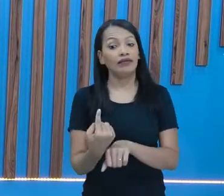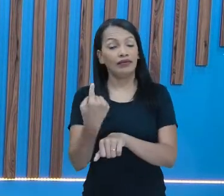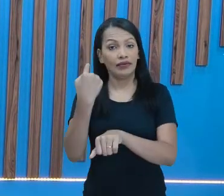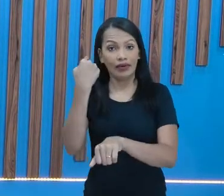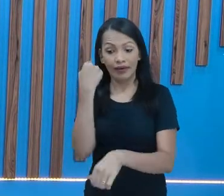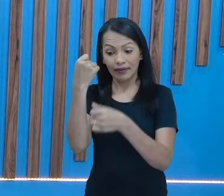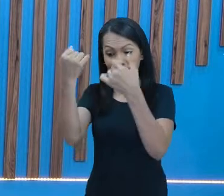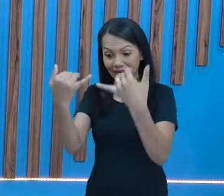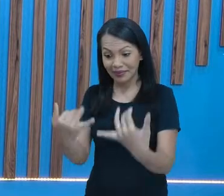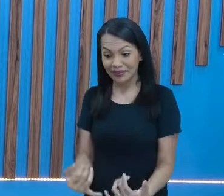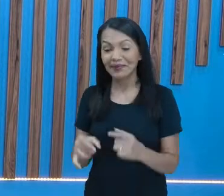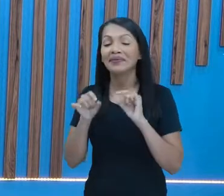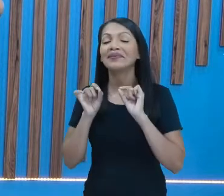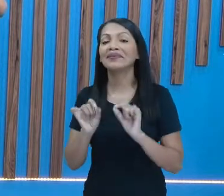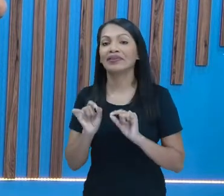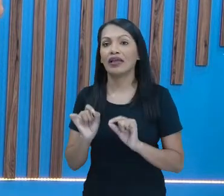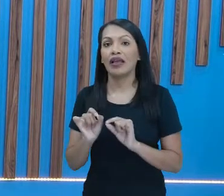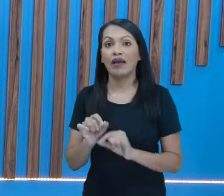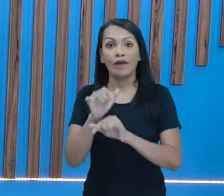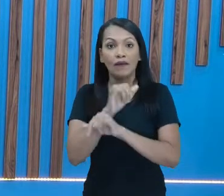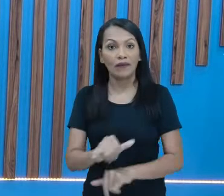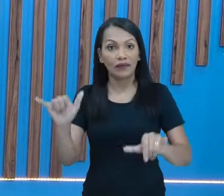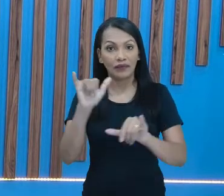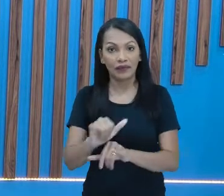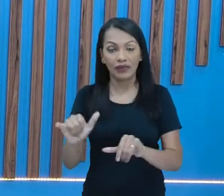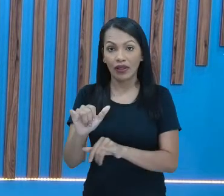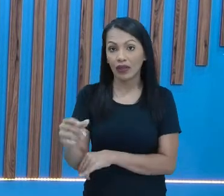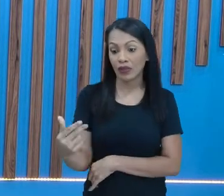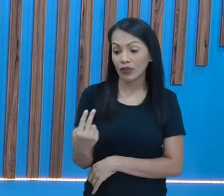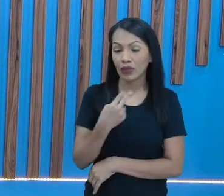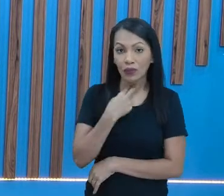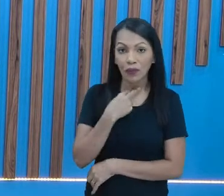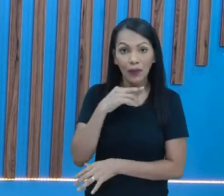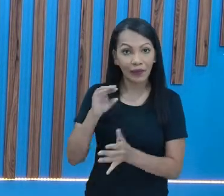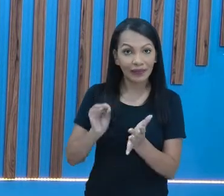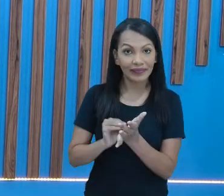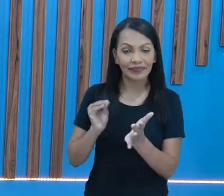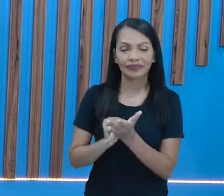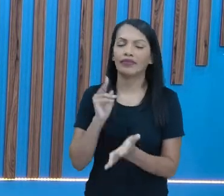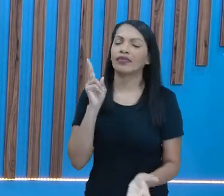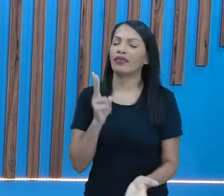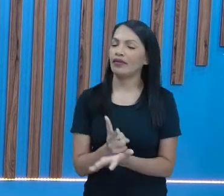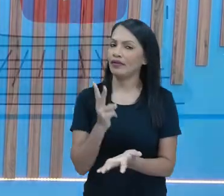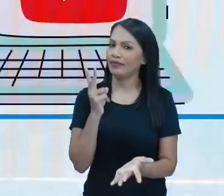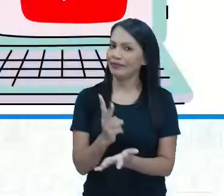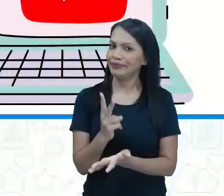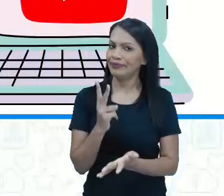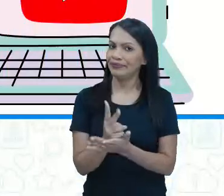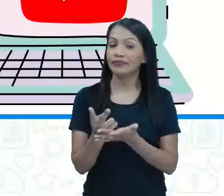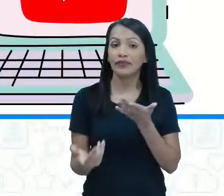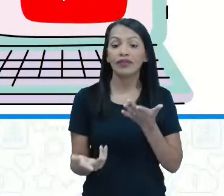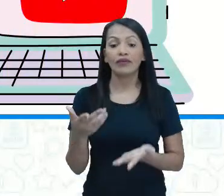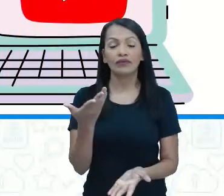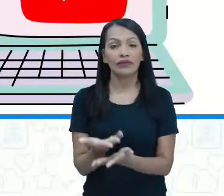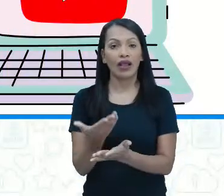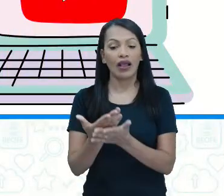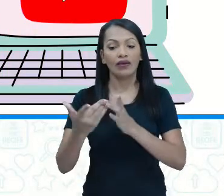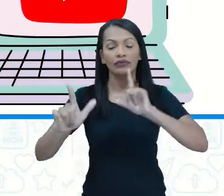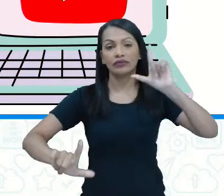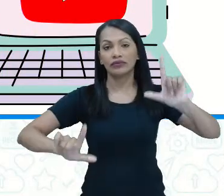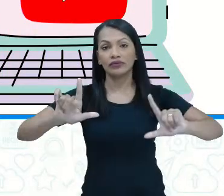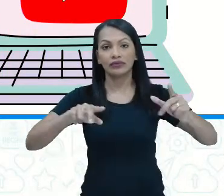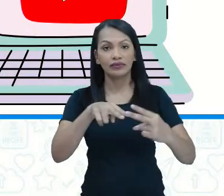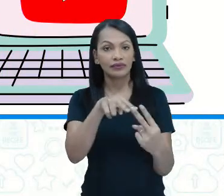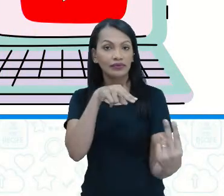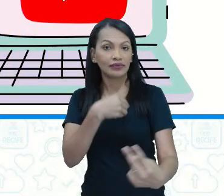os nossos recadinhos diários que não pode faltar, não é? Nossa aula está sendo exibida ao vivo, TV